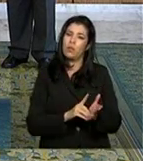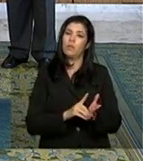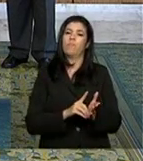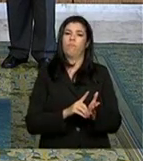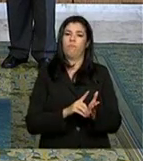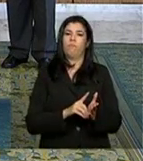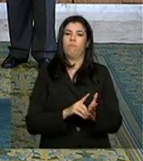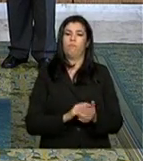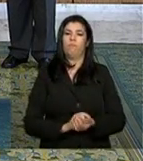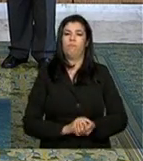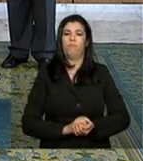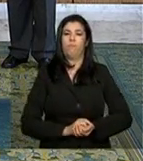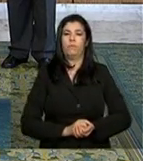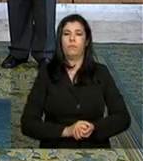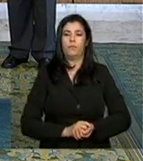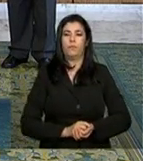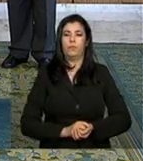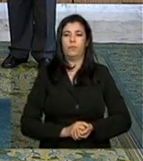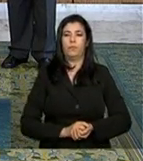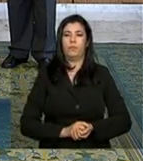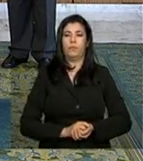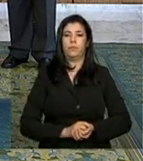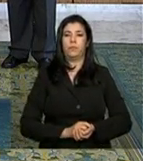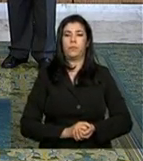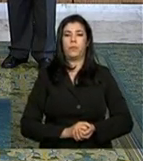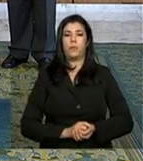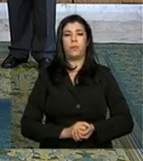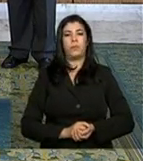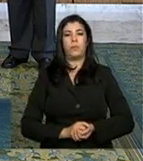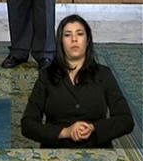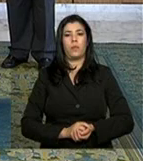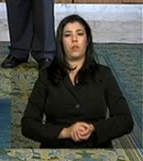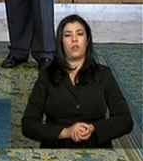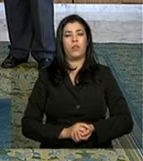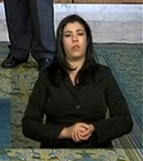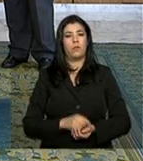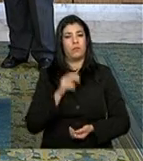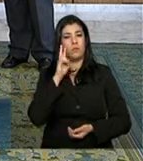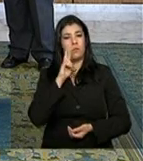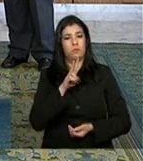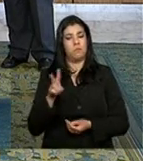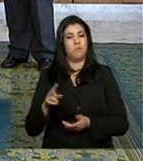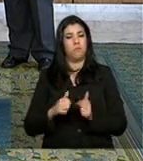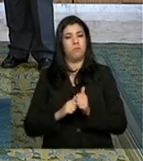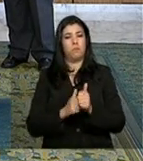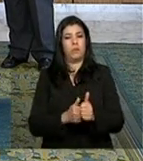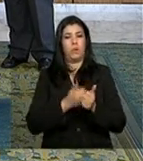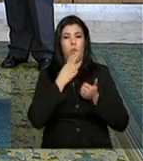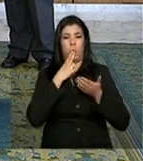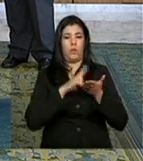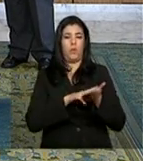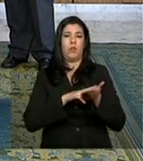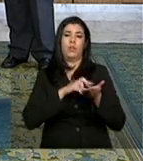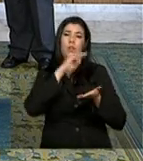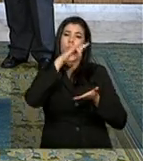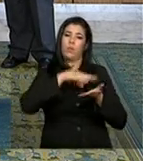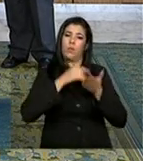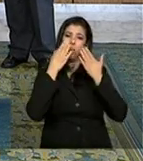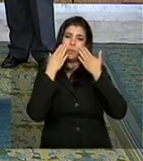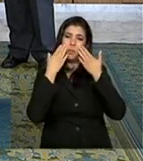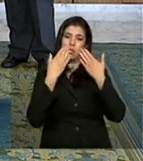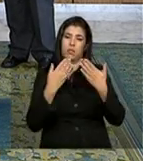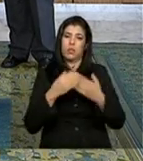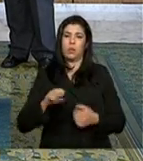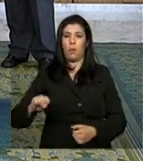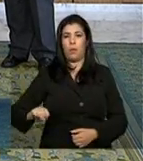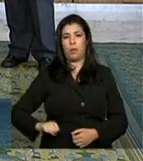pela presidenta Dilma Rousseff. Nessa cerimônia são entregues as cartas credenciais de embaixadores estrangeiros